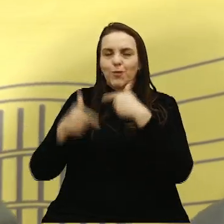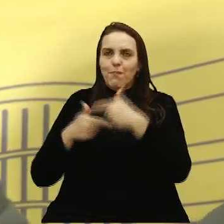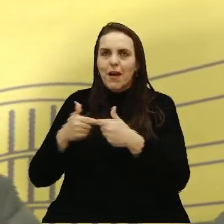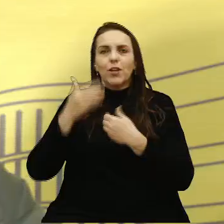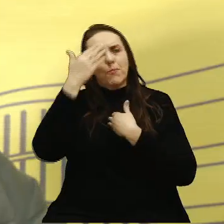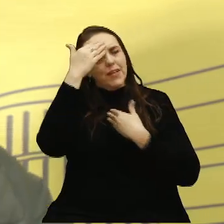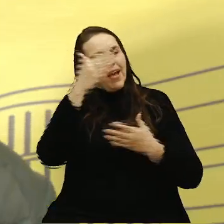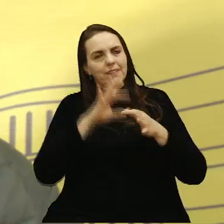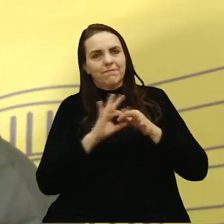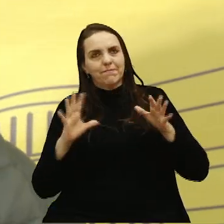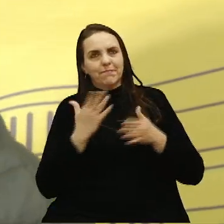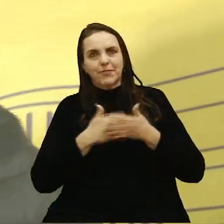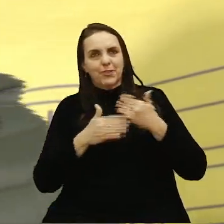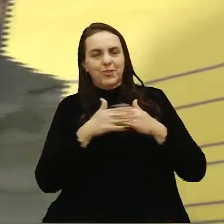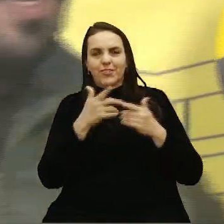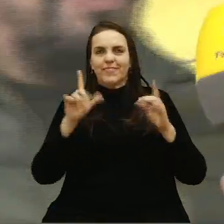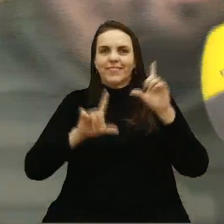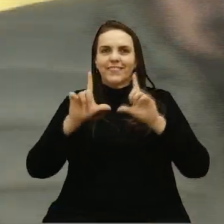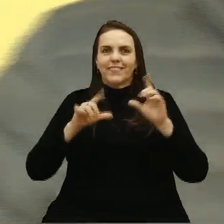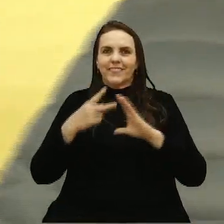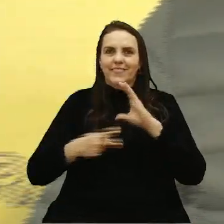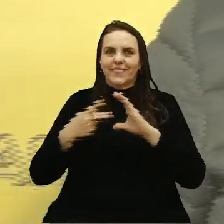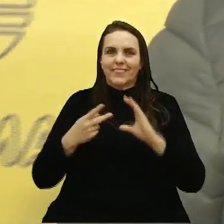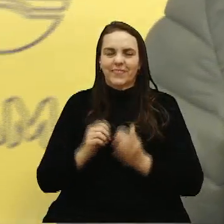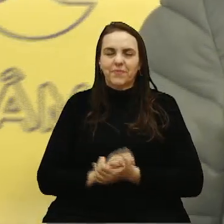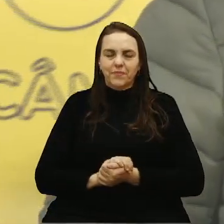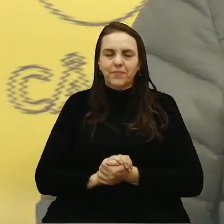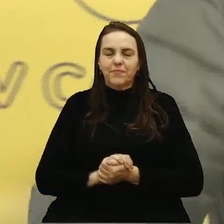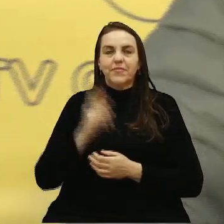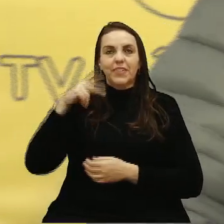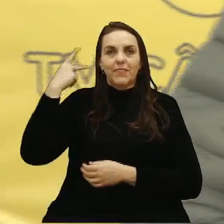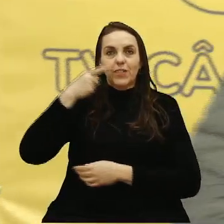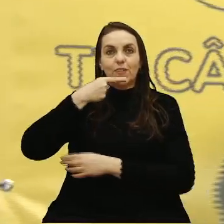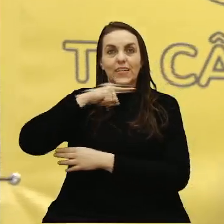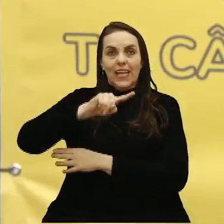todos, e igualmente a vocês aí da TV Câmara. Tá certo. Vereador Caleb Garbim, fechando as entrevistas.